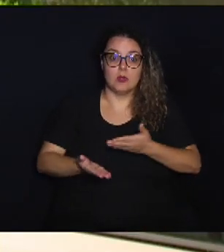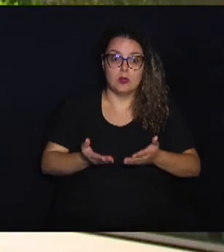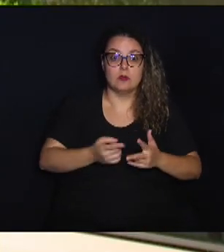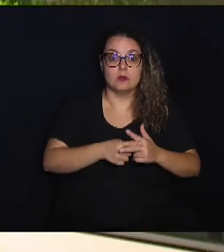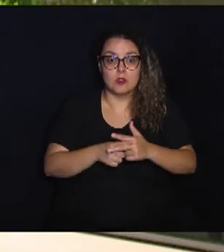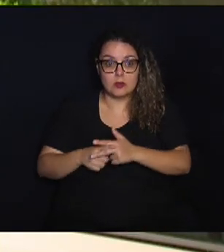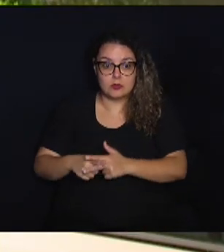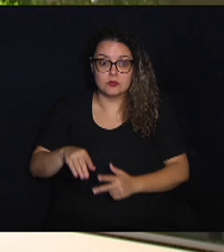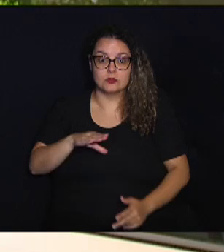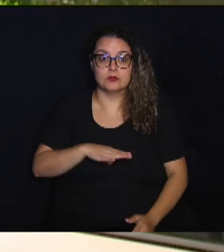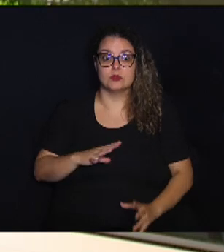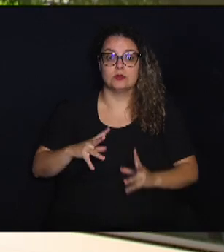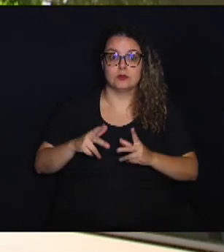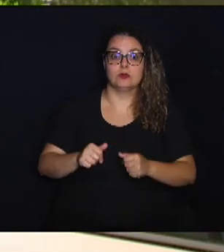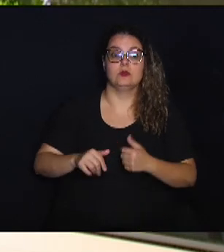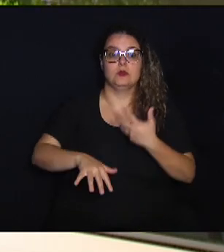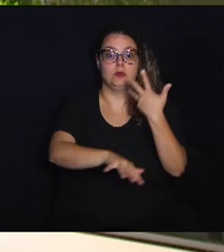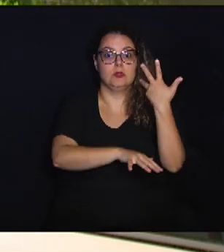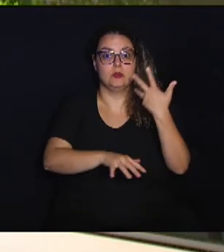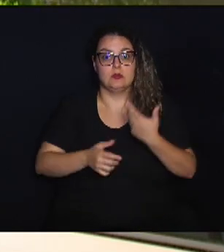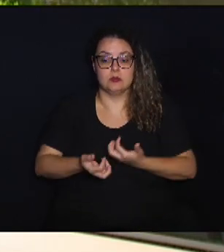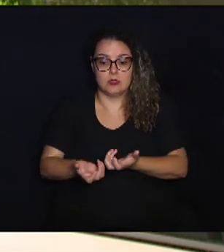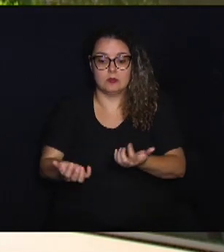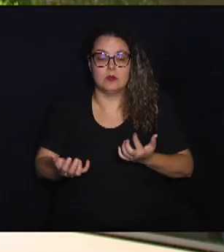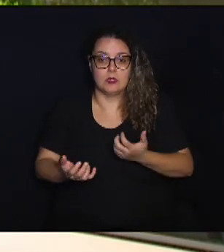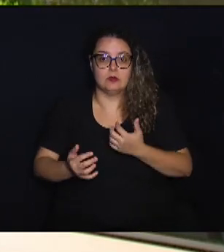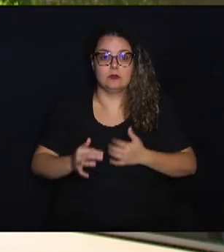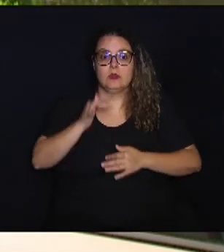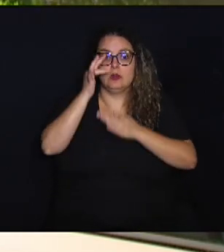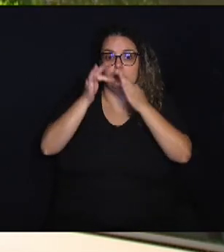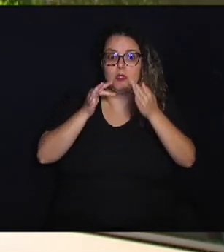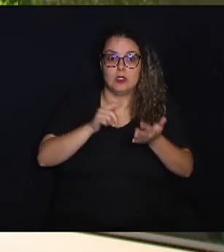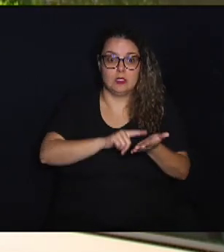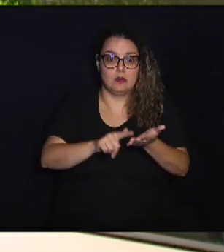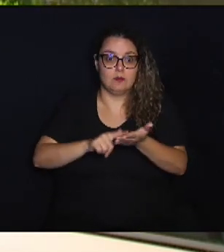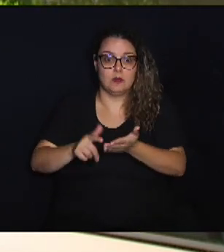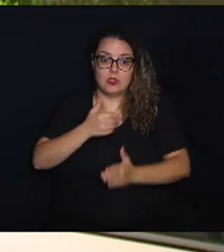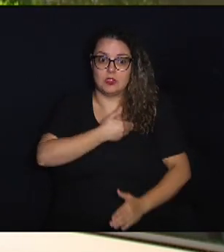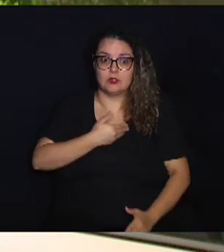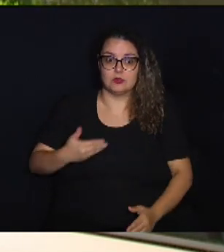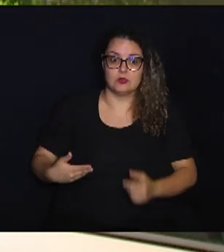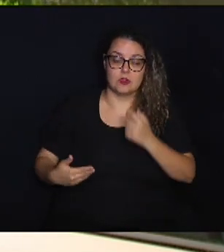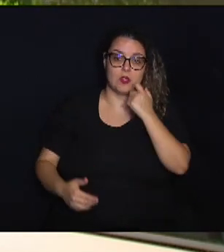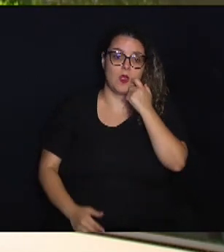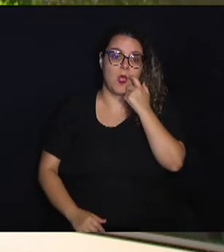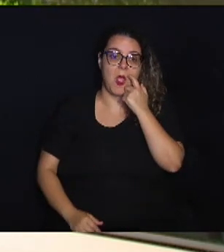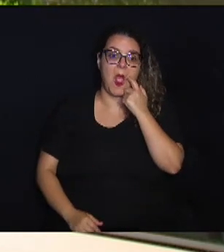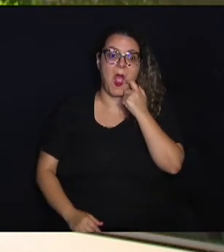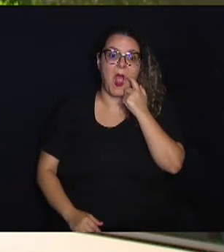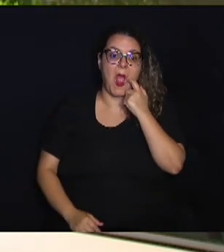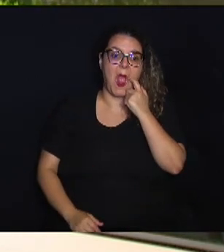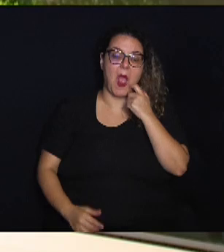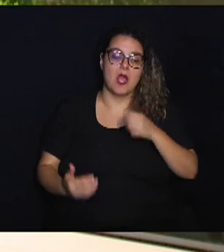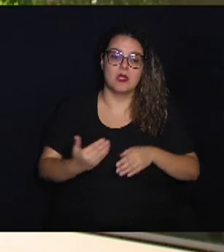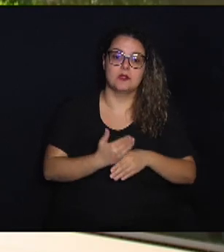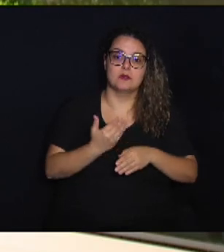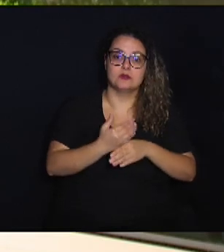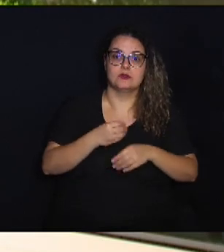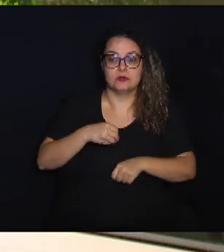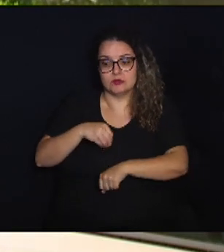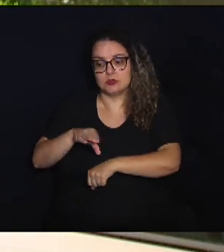cidade. Todos os parques, praças e jardins, a limpeza pública, as construções, vai para a